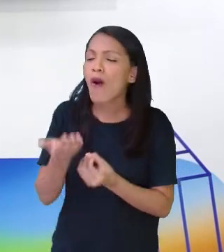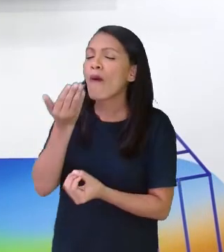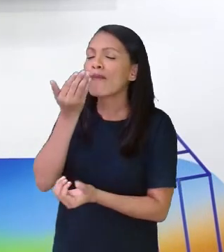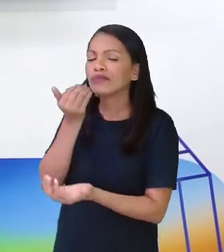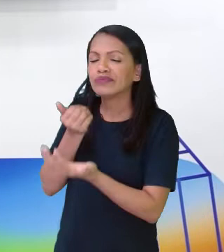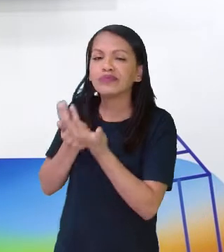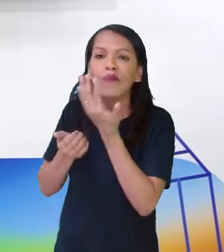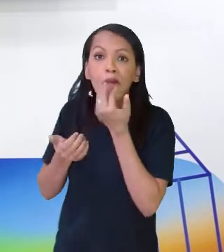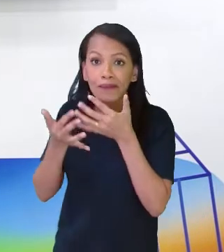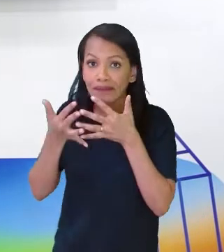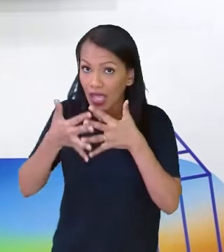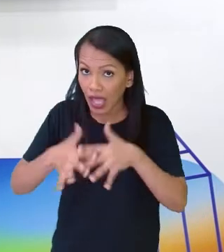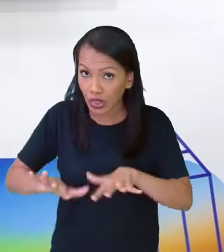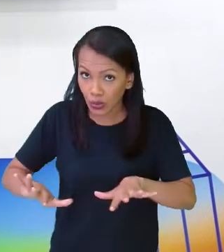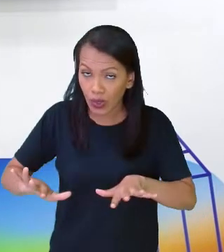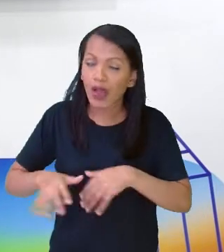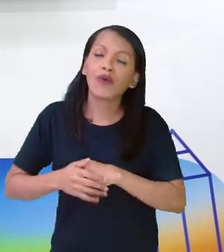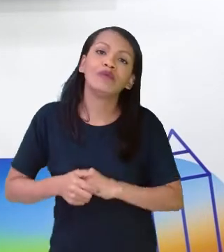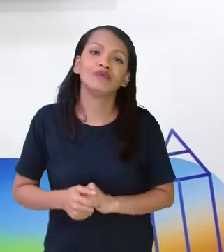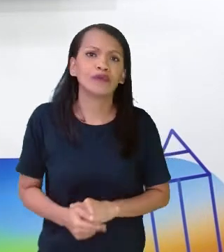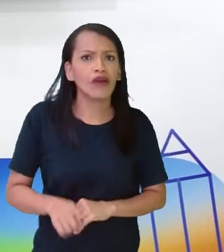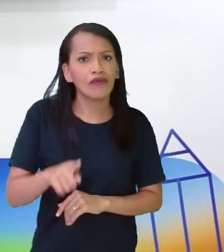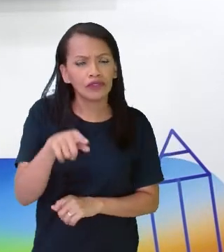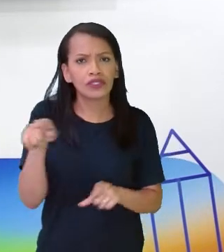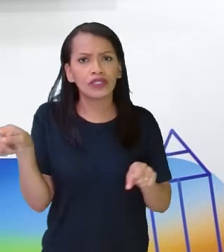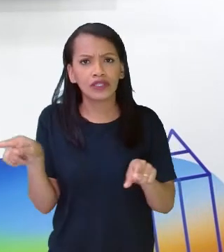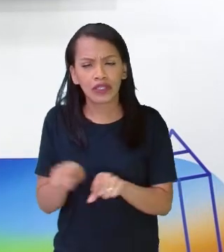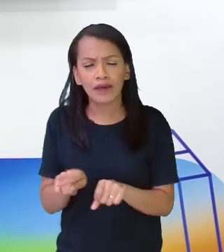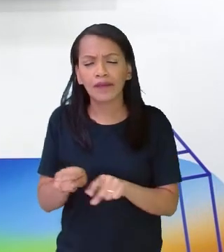ali natural, in natura. Você